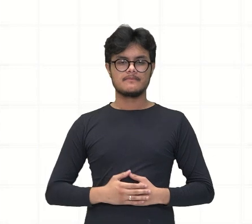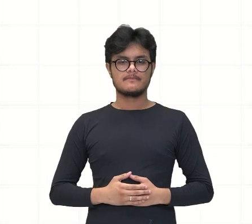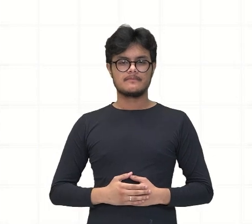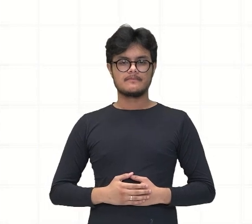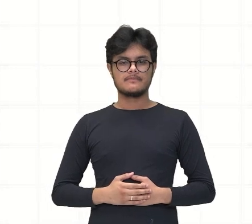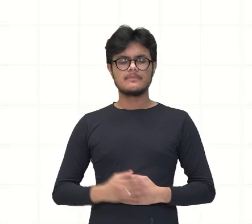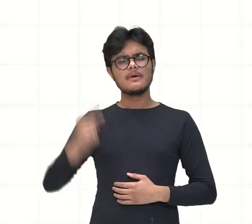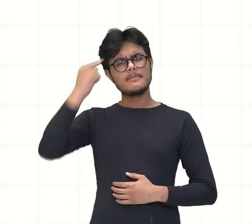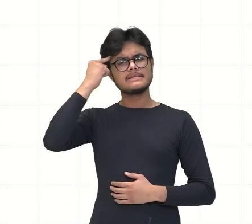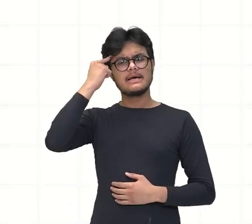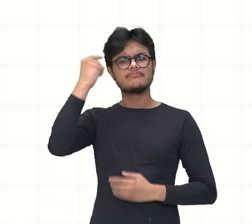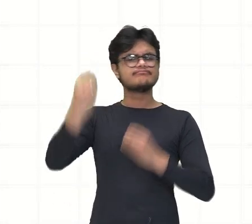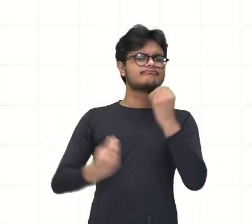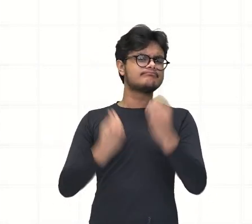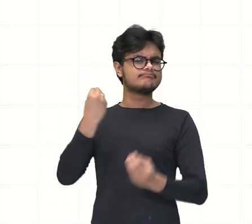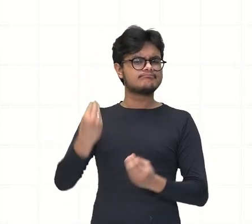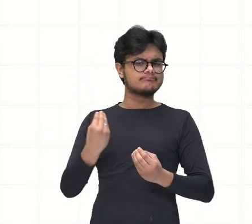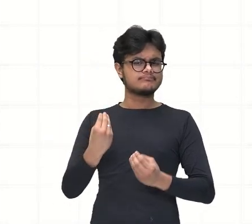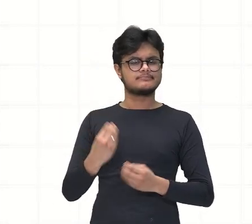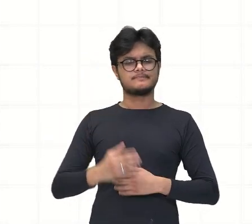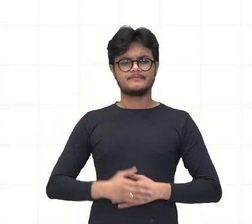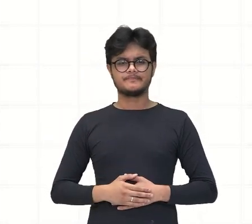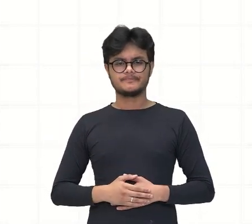só pensar o seguinte, ó.